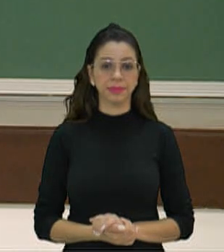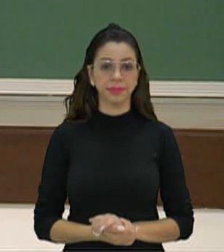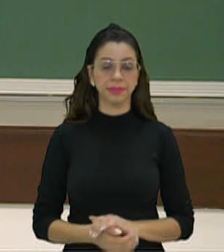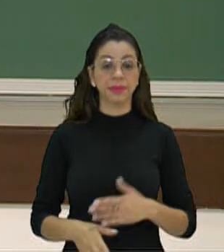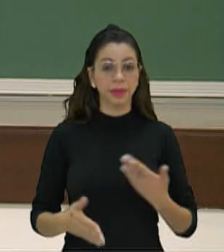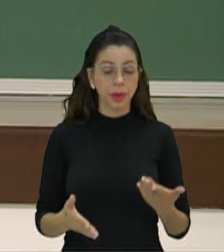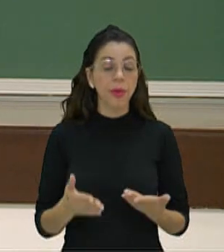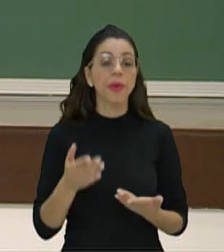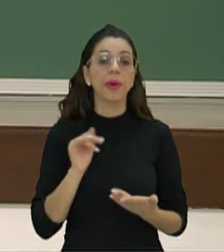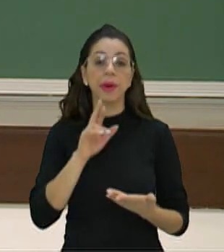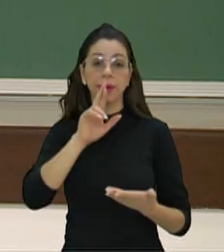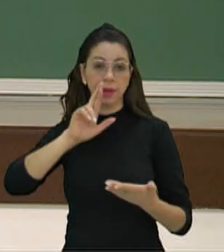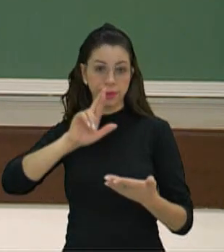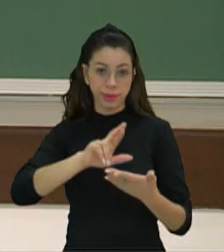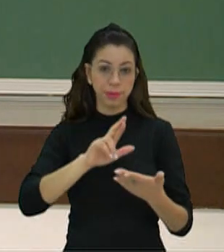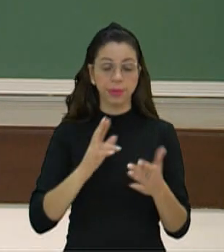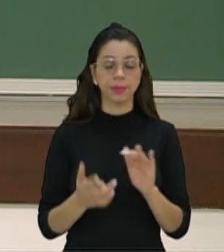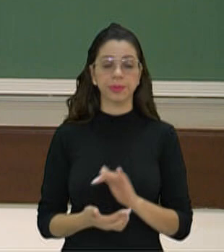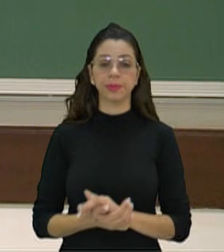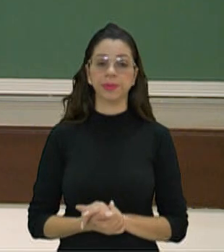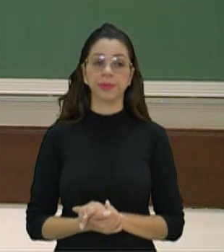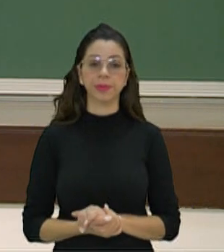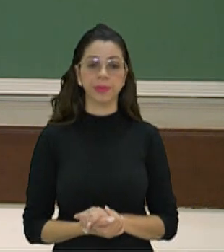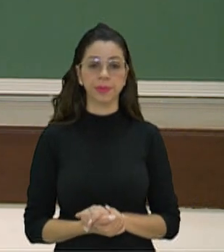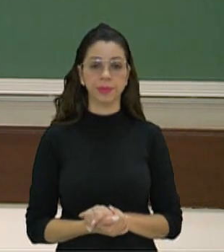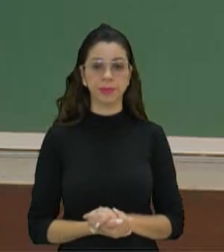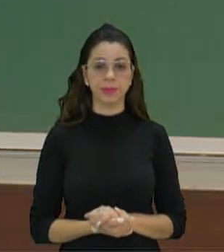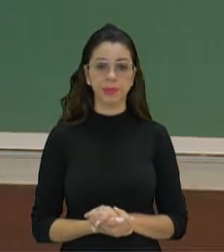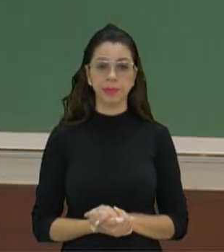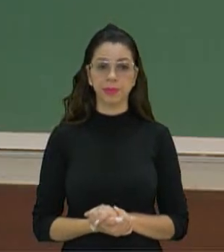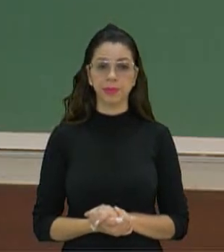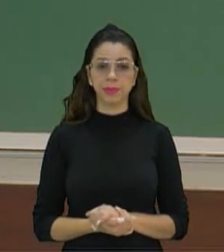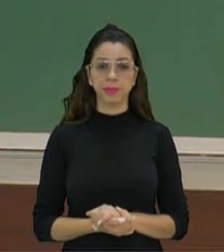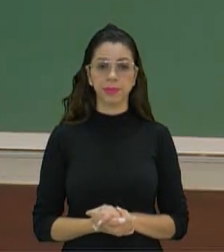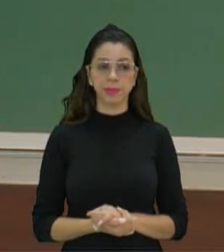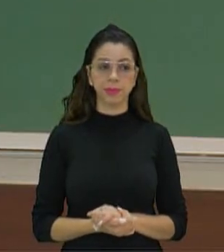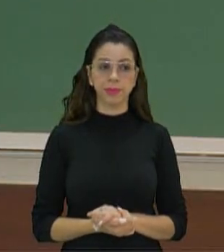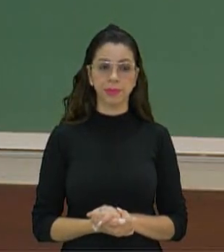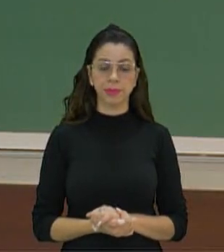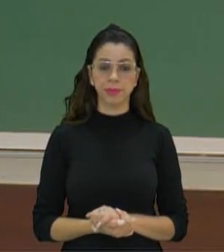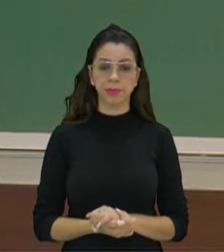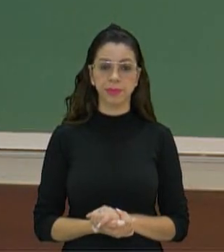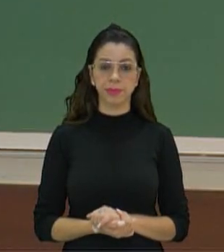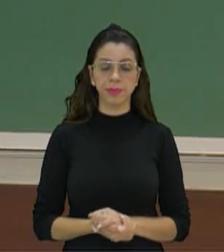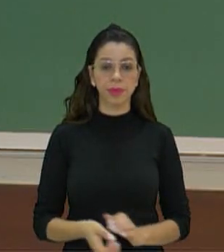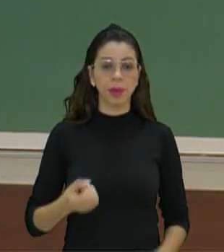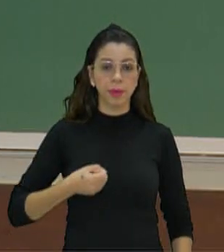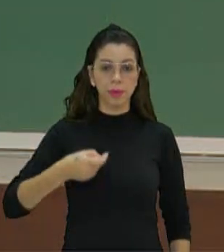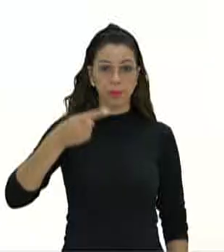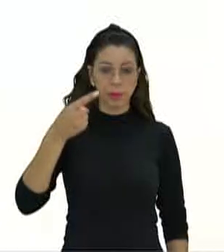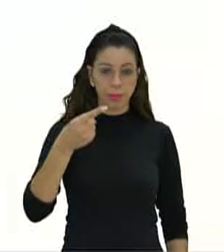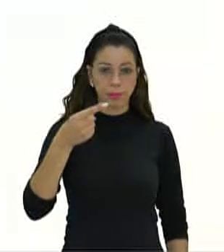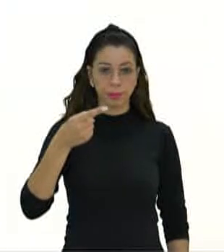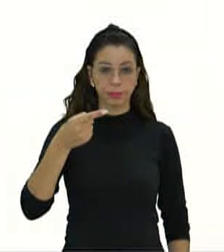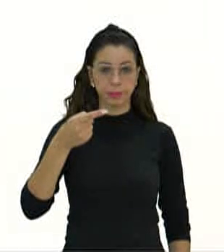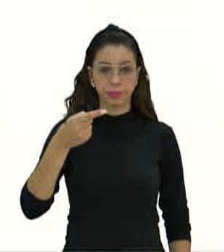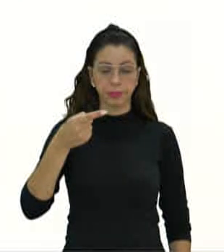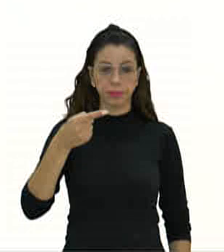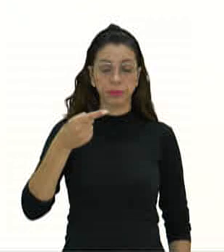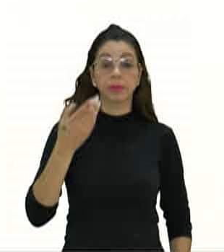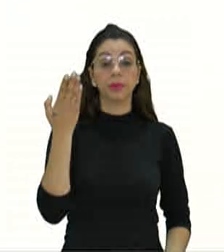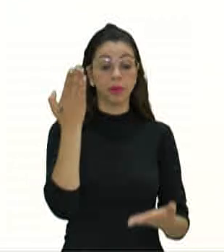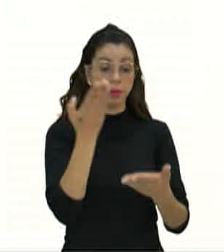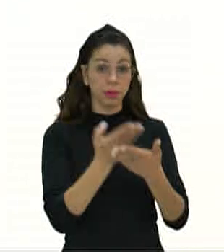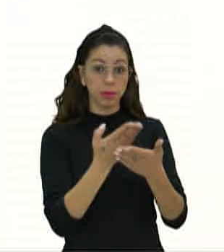Então, olha só, as nossas respostas aqui, né? Why is studying essential for the survival of the human race?